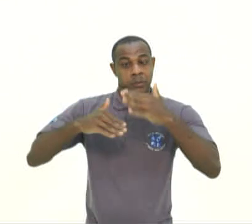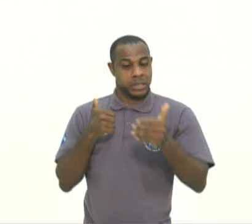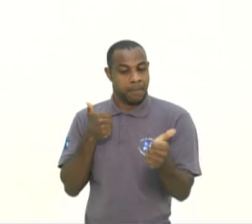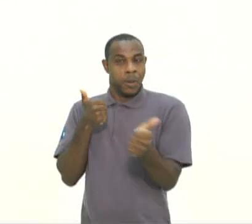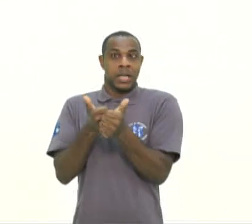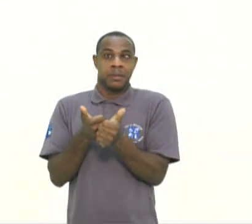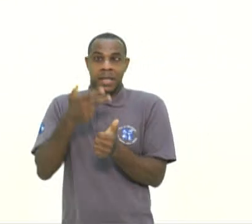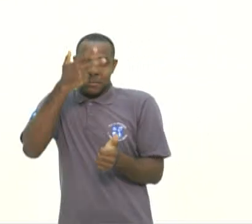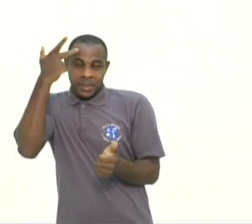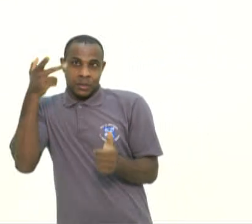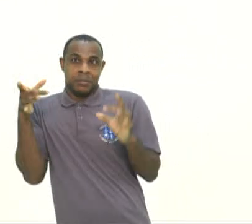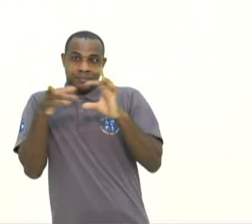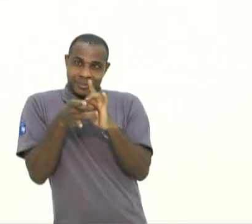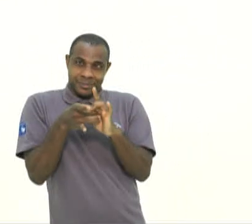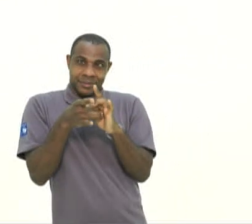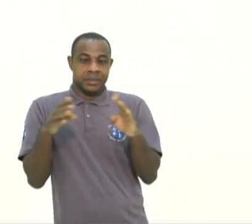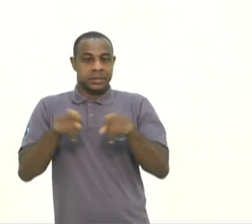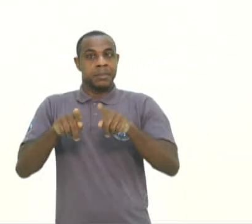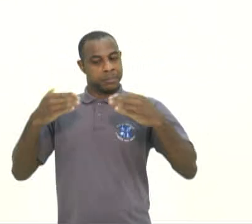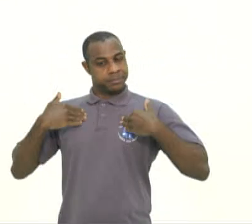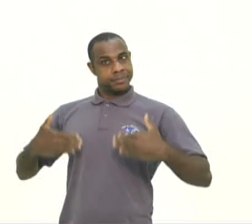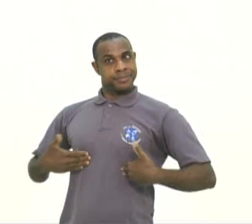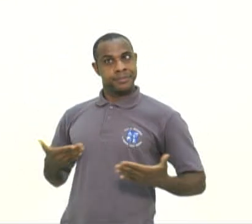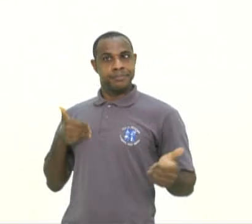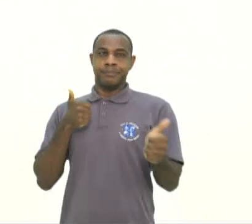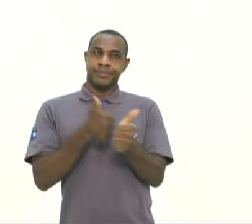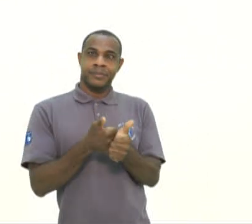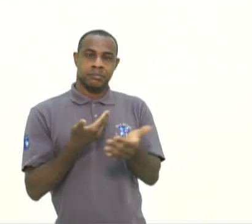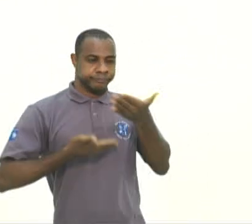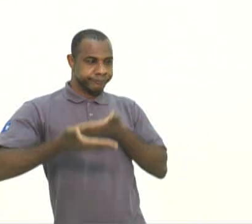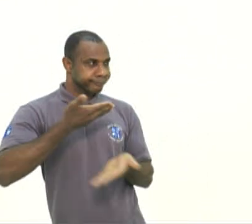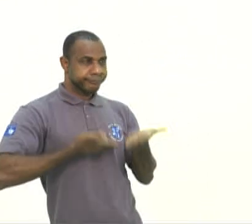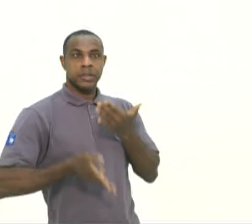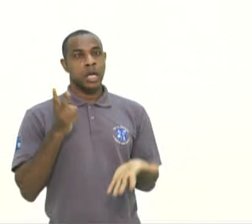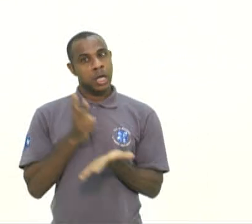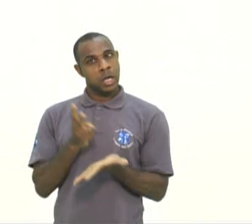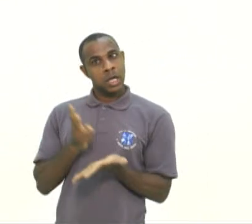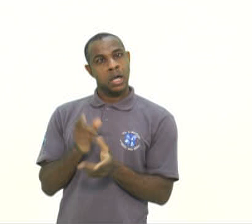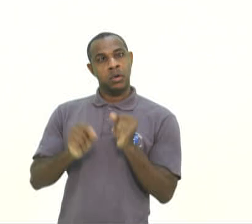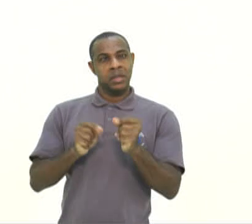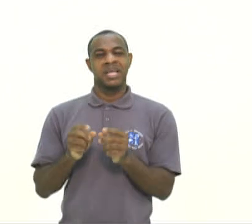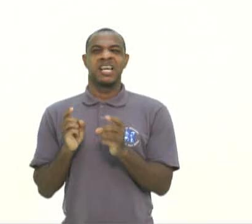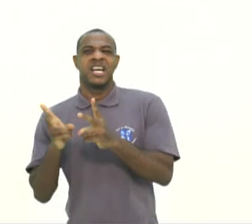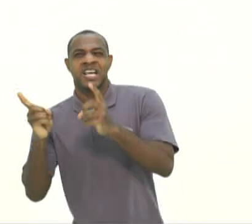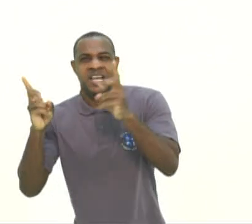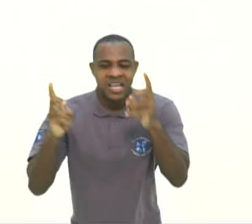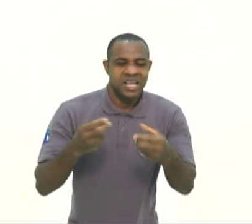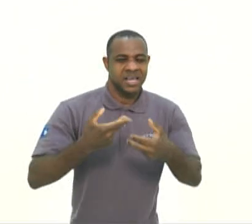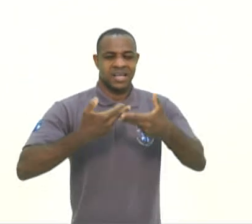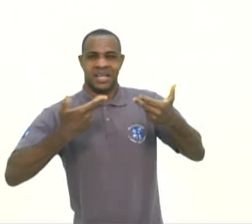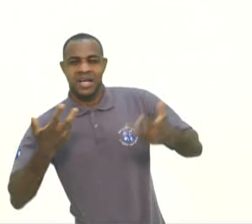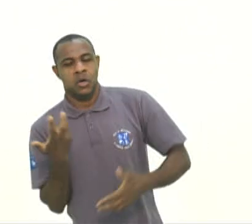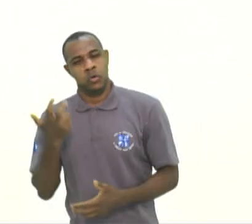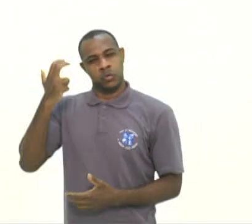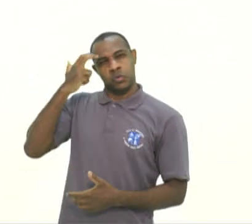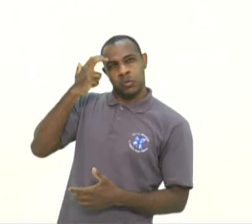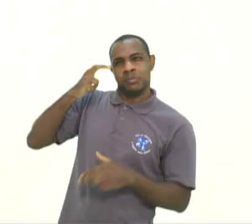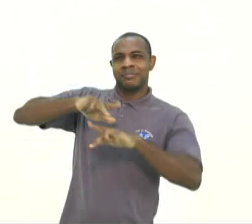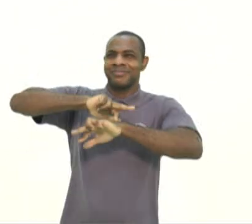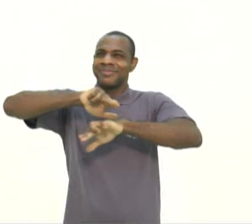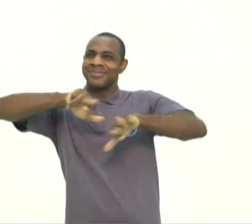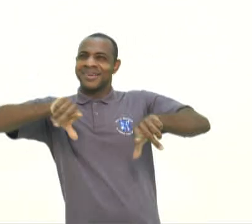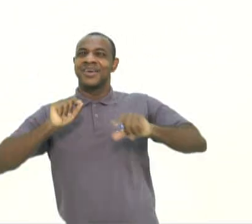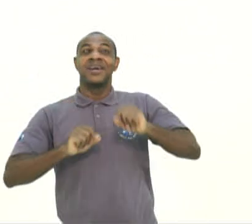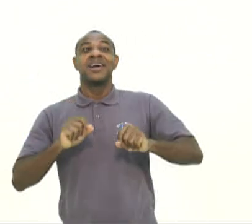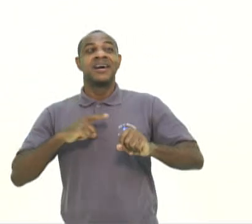não é? Inclusive fisicamente. Essa troca constante de mercadorias, costumes, culturas, fazem com que os